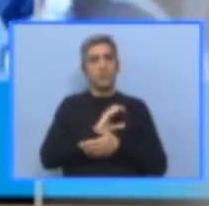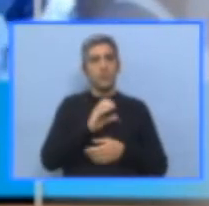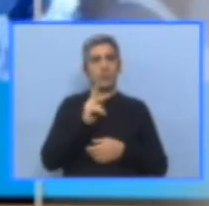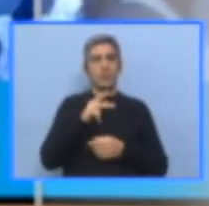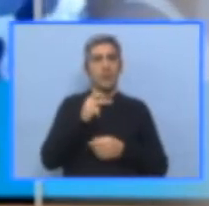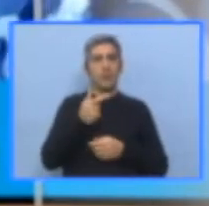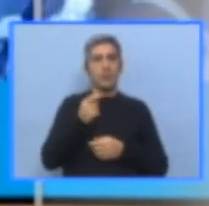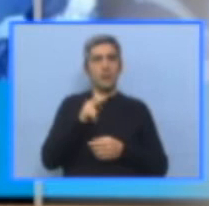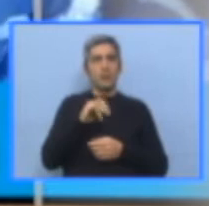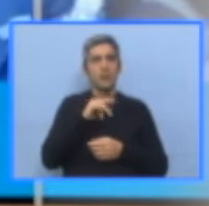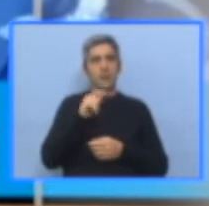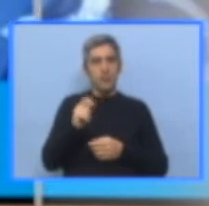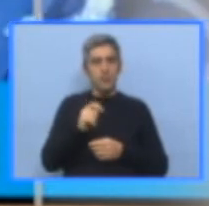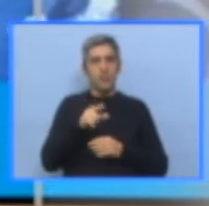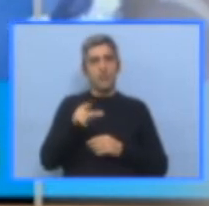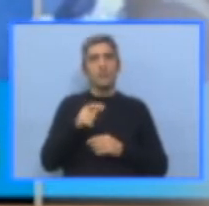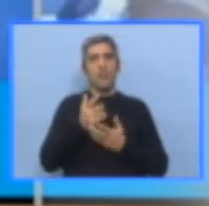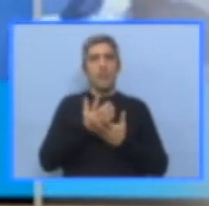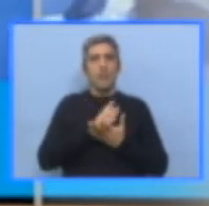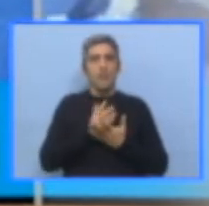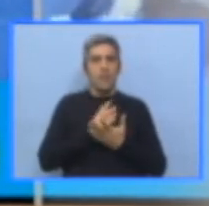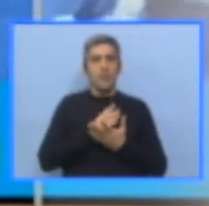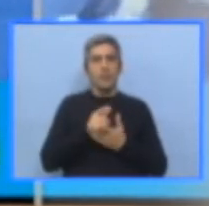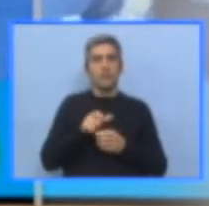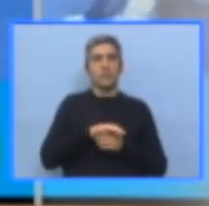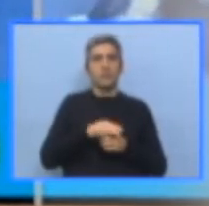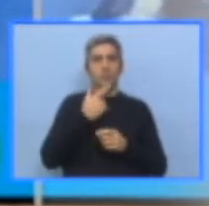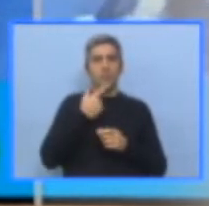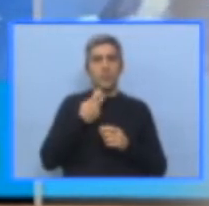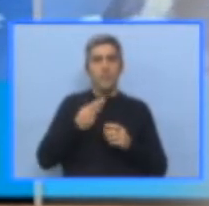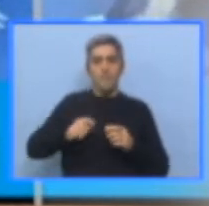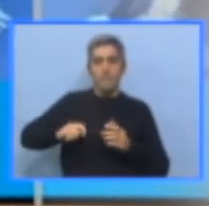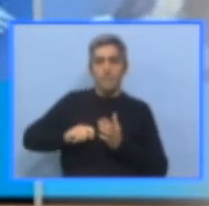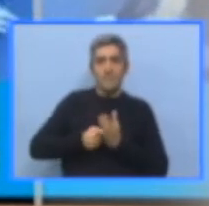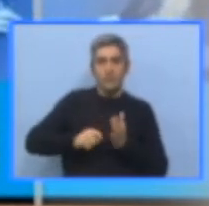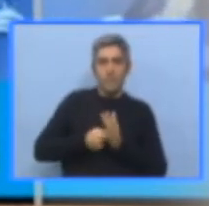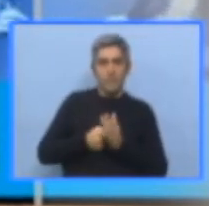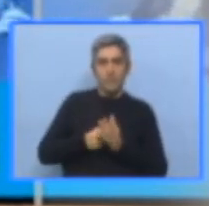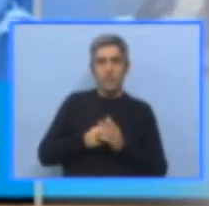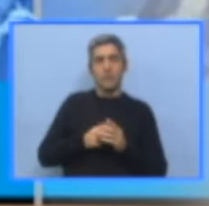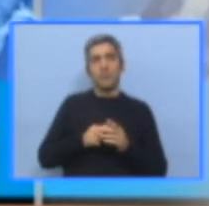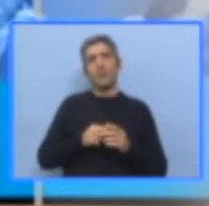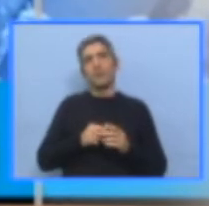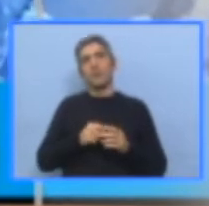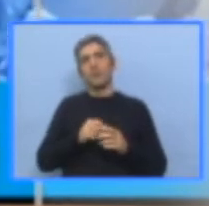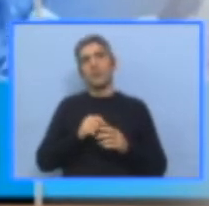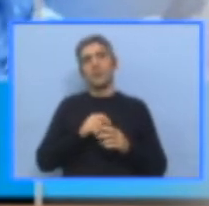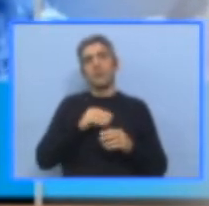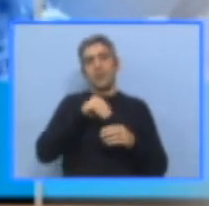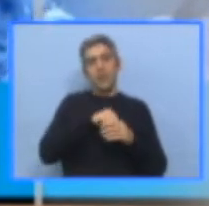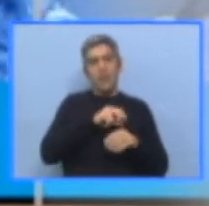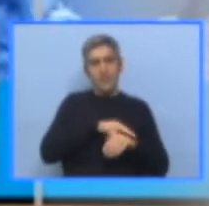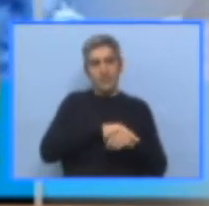Graham, que se vê perante uma série de pressões da própria